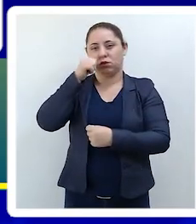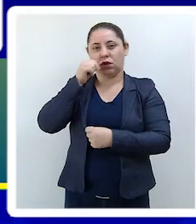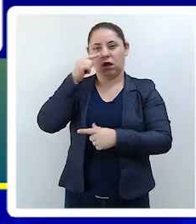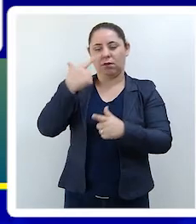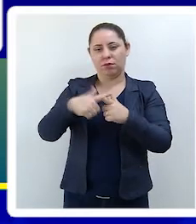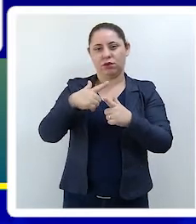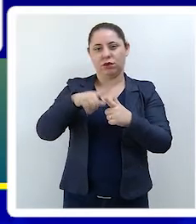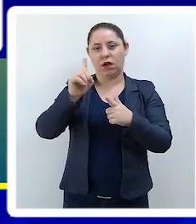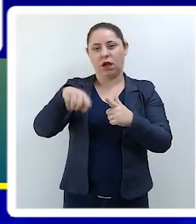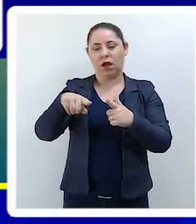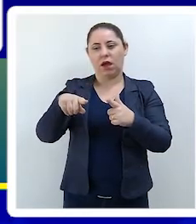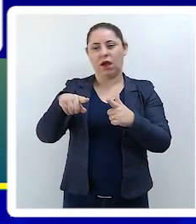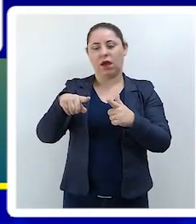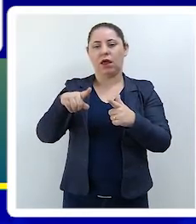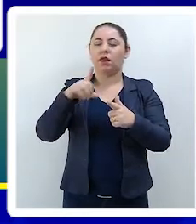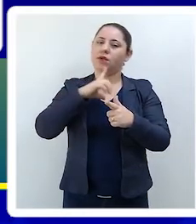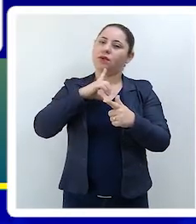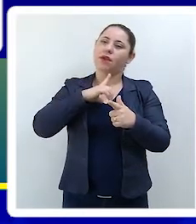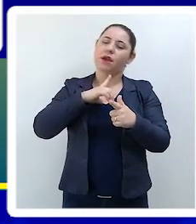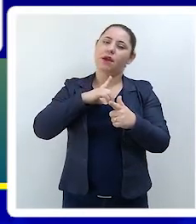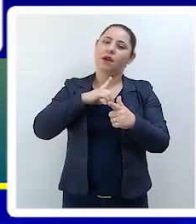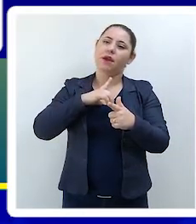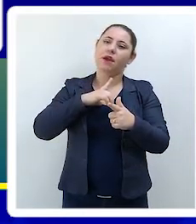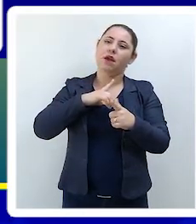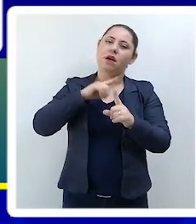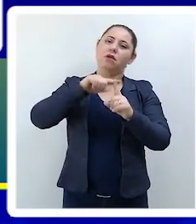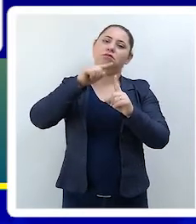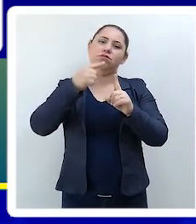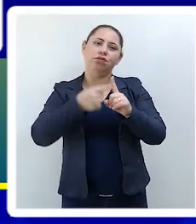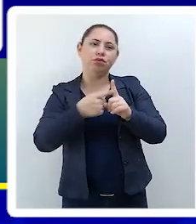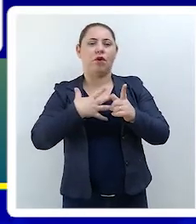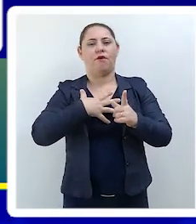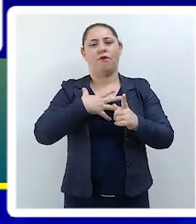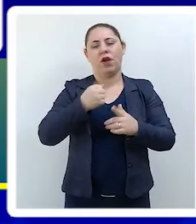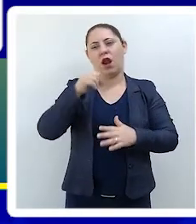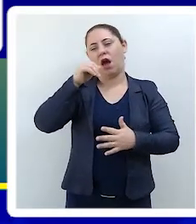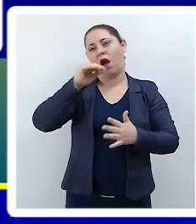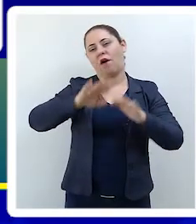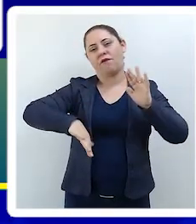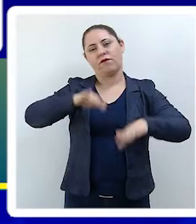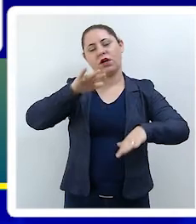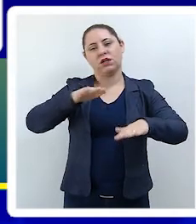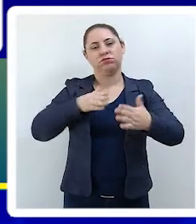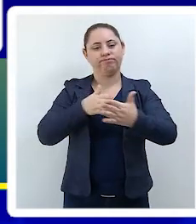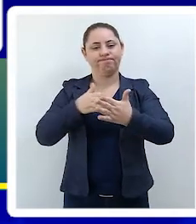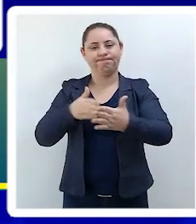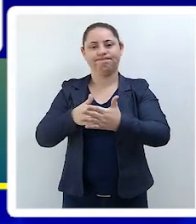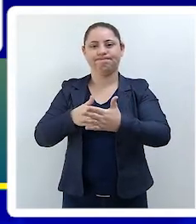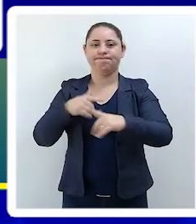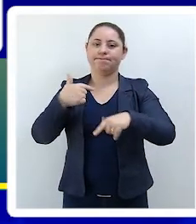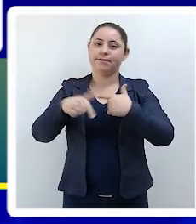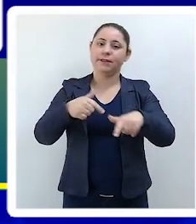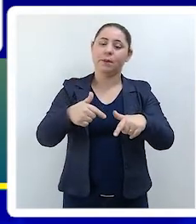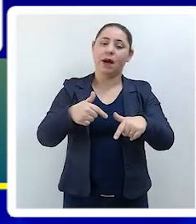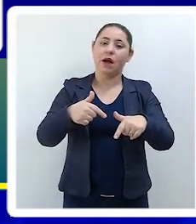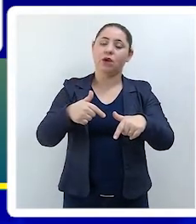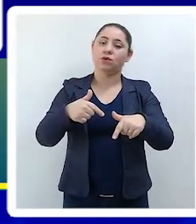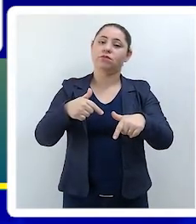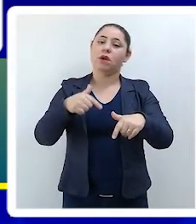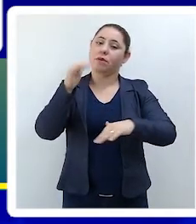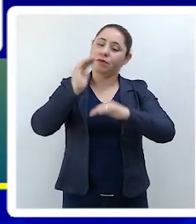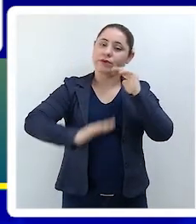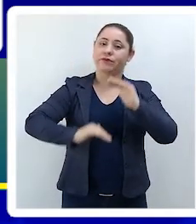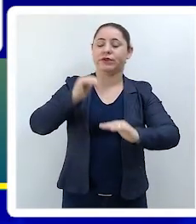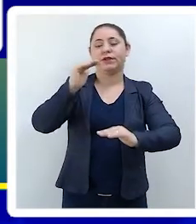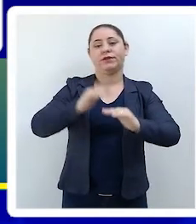vista, né, suas condições, gravidez, filhos, muitas vezes, acabam limitando um pouco a atuação delas